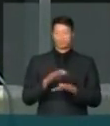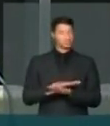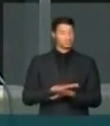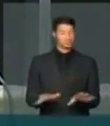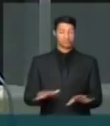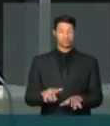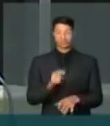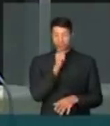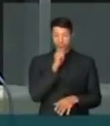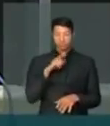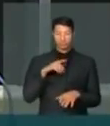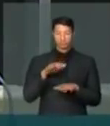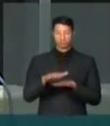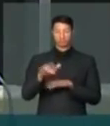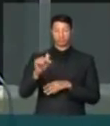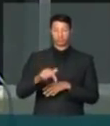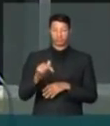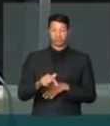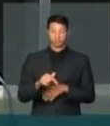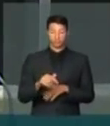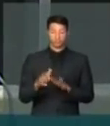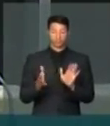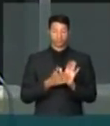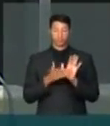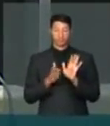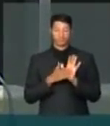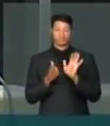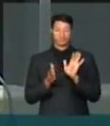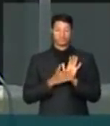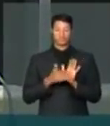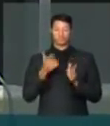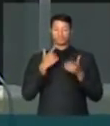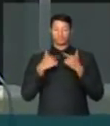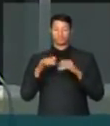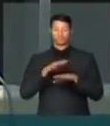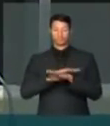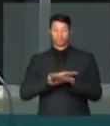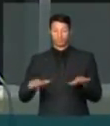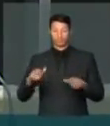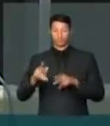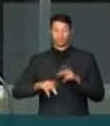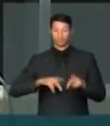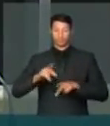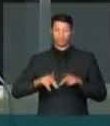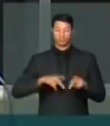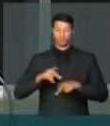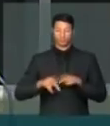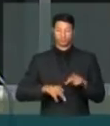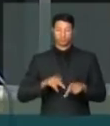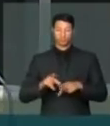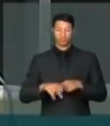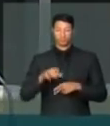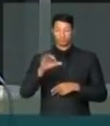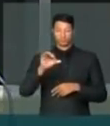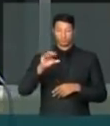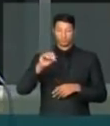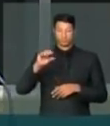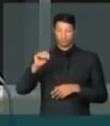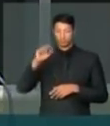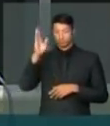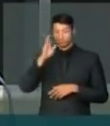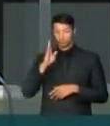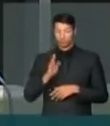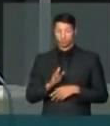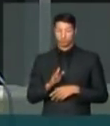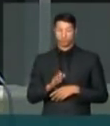acabaram. Ainda tramitam aqui as propostas que pretendem o extermínio dessa população de 900 mil